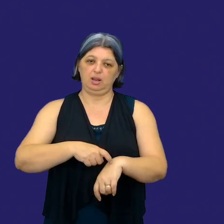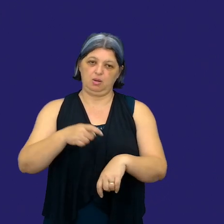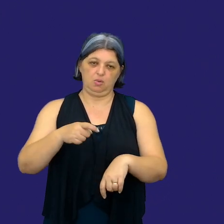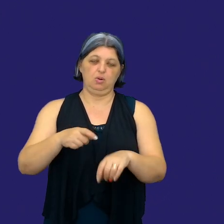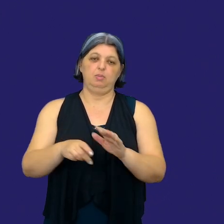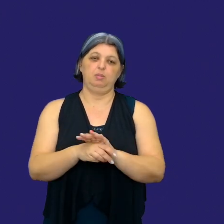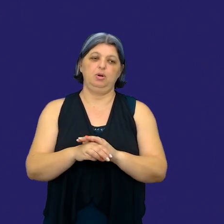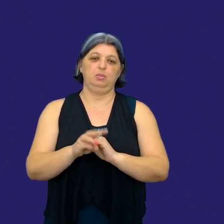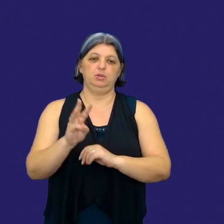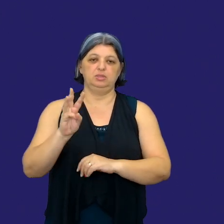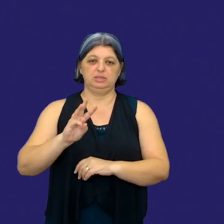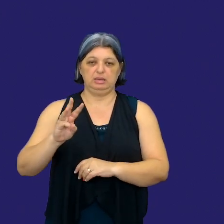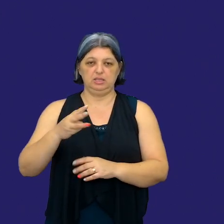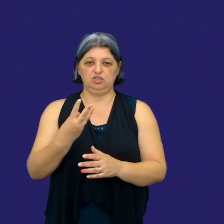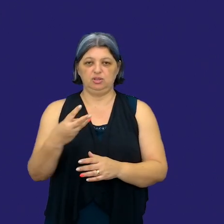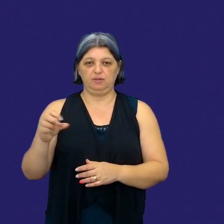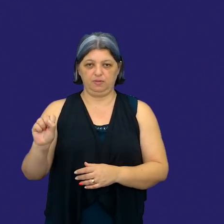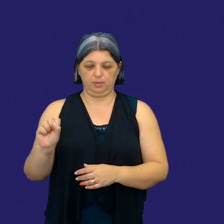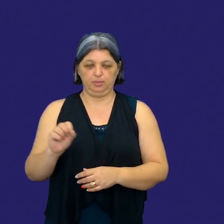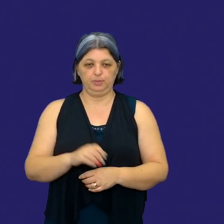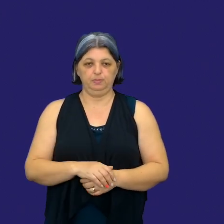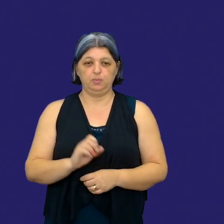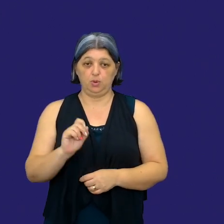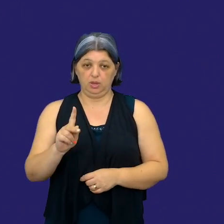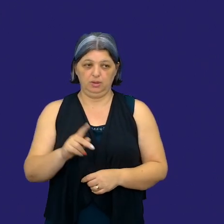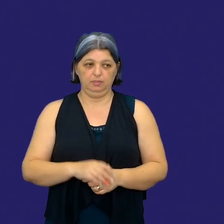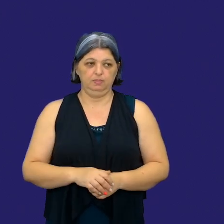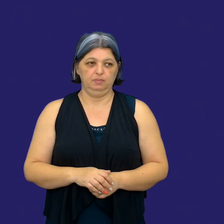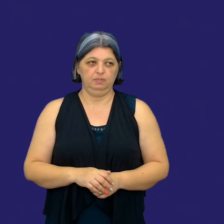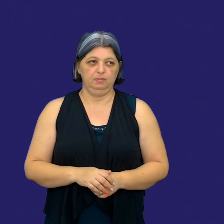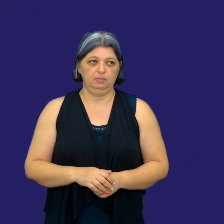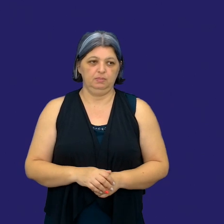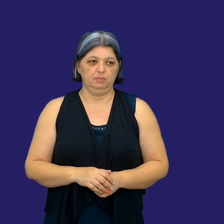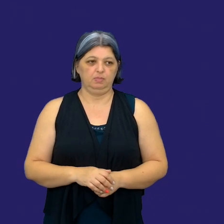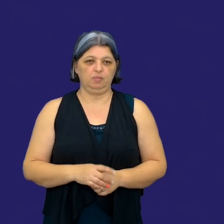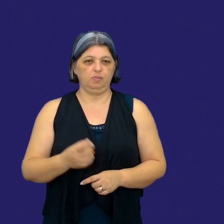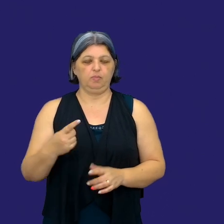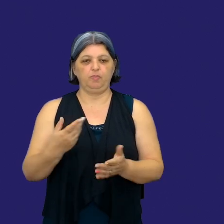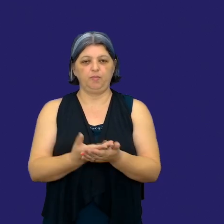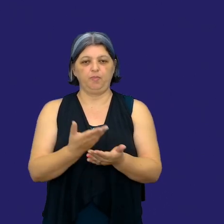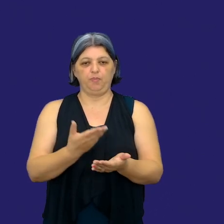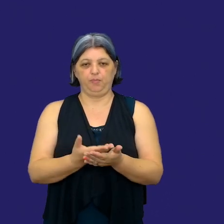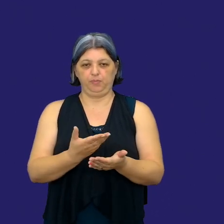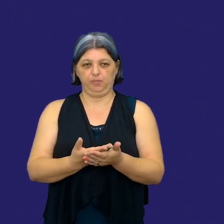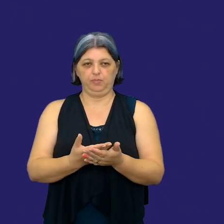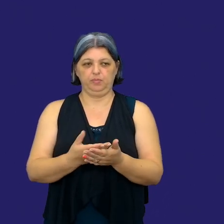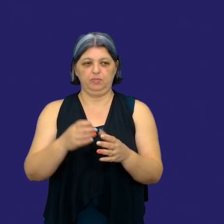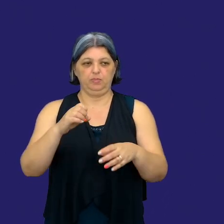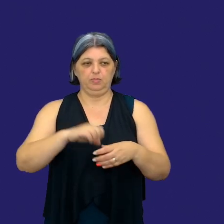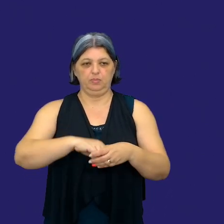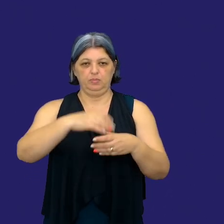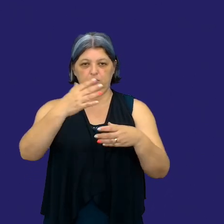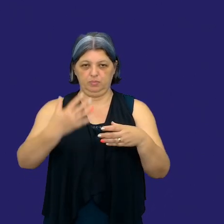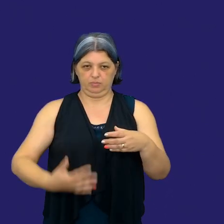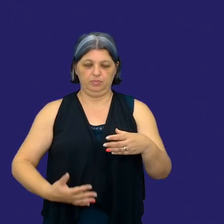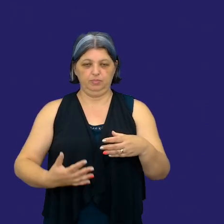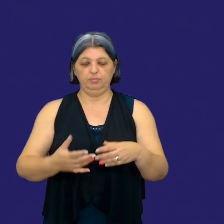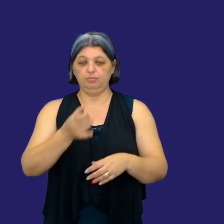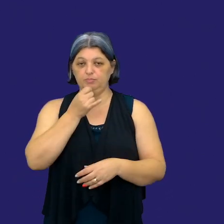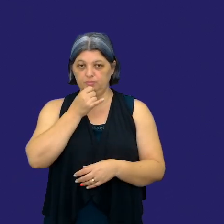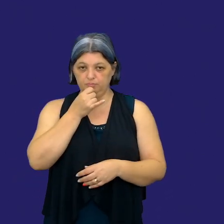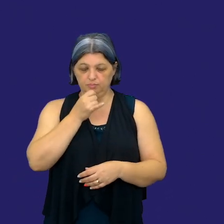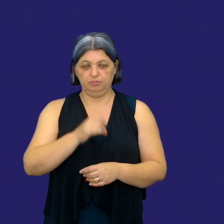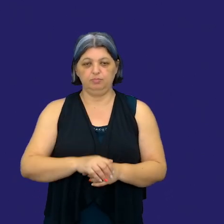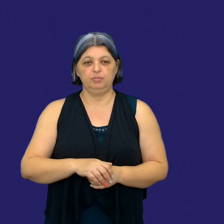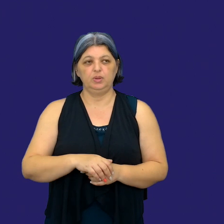da EFAP, ok? A retomada e o estudo do conteúdo dessa transmissão, por exemplo, durante